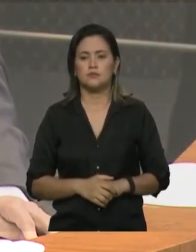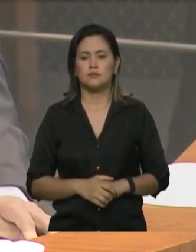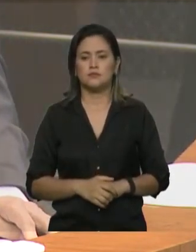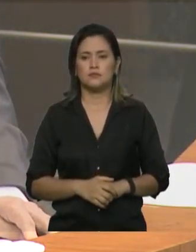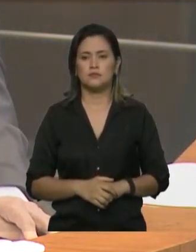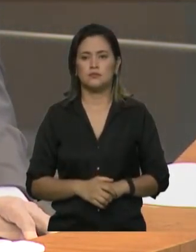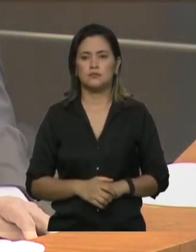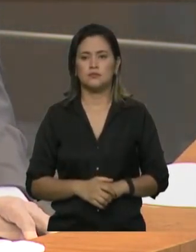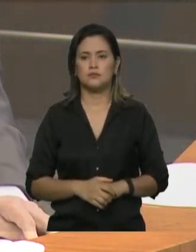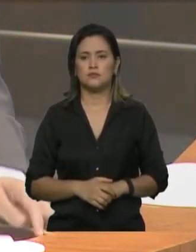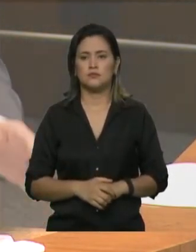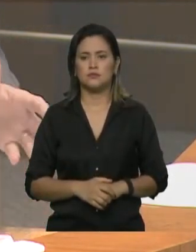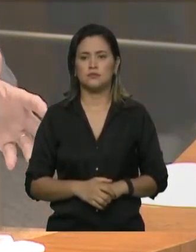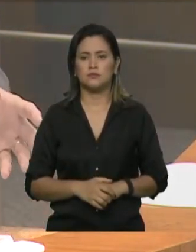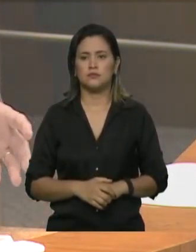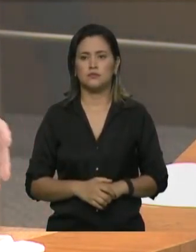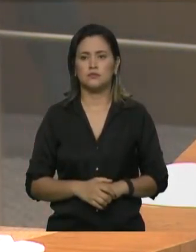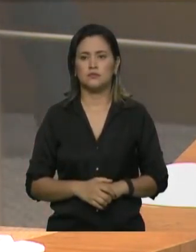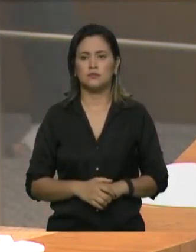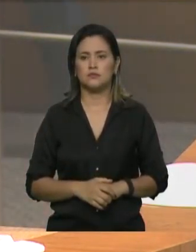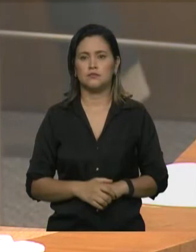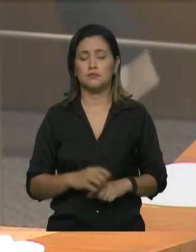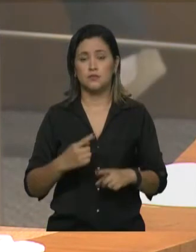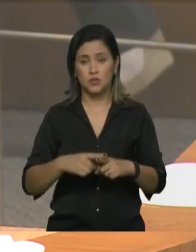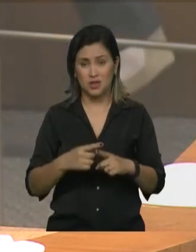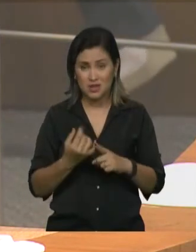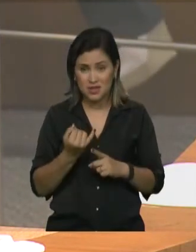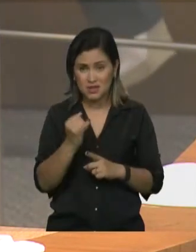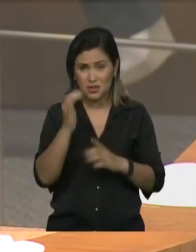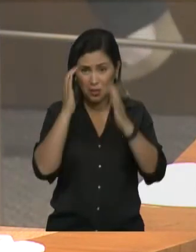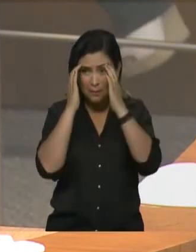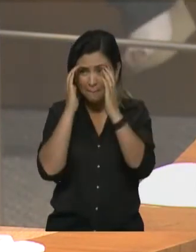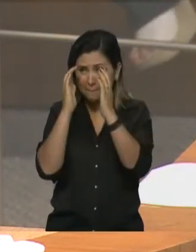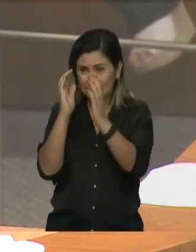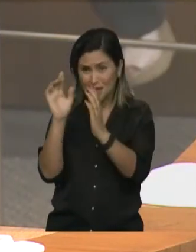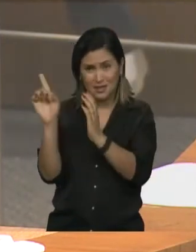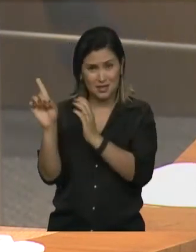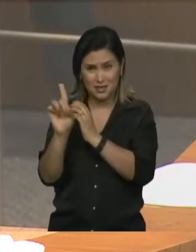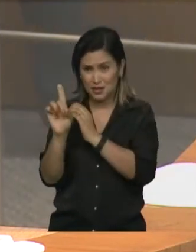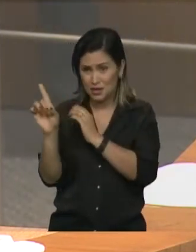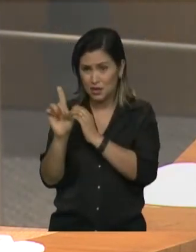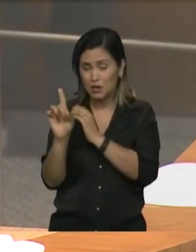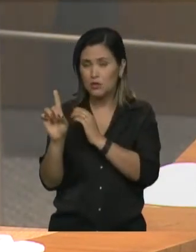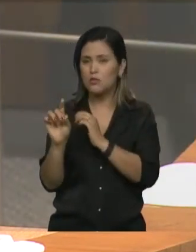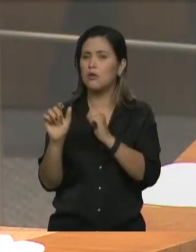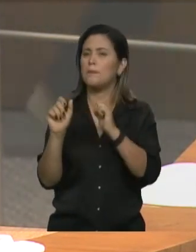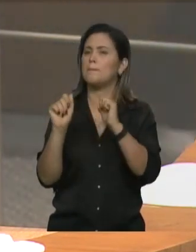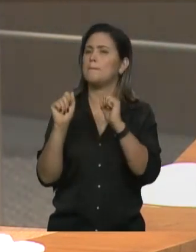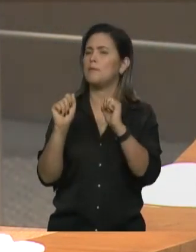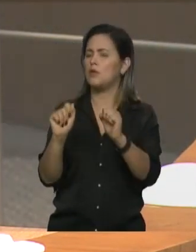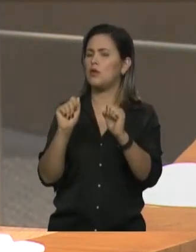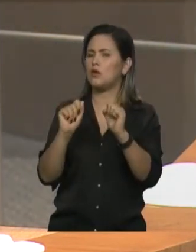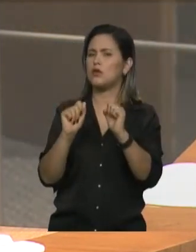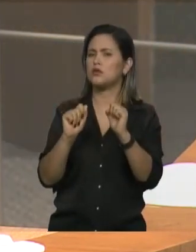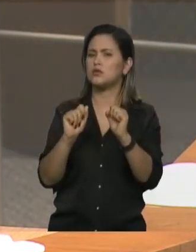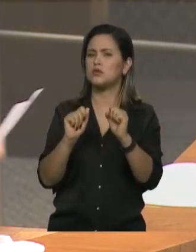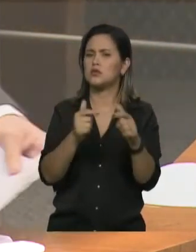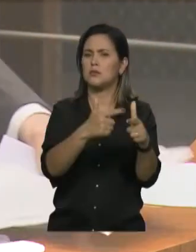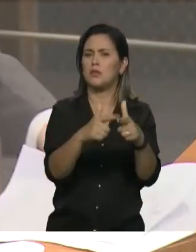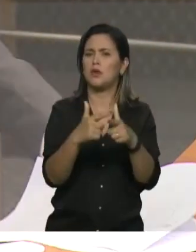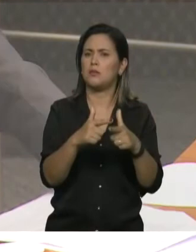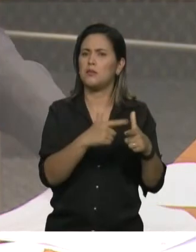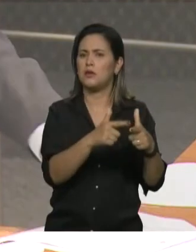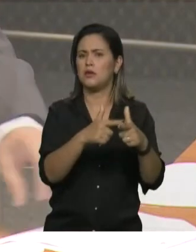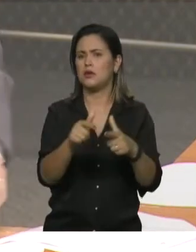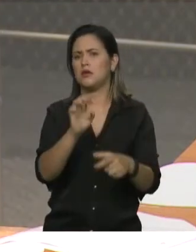em transferências voluntárias, que todos nós sabemos que nós não podemos ser diferente da Constituição Federal. Então, senhor presidente, o